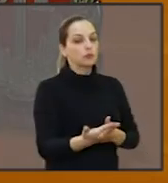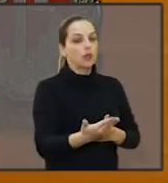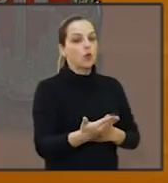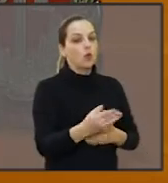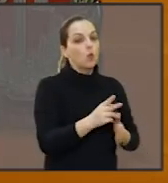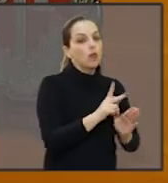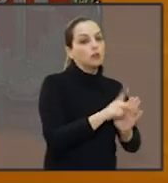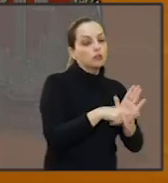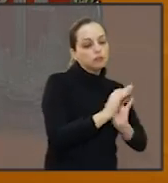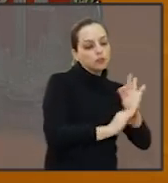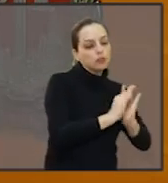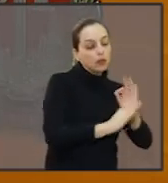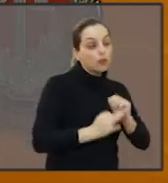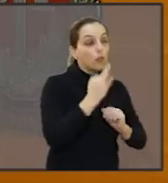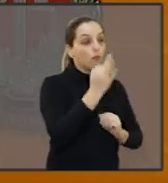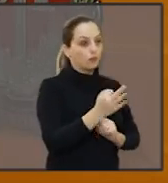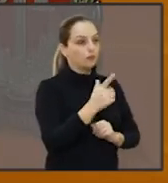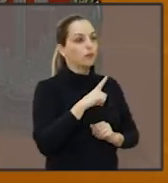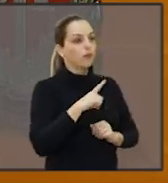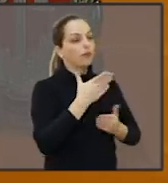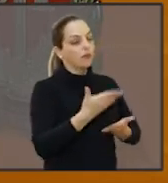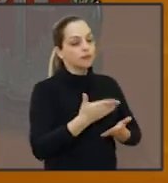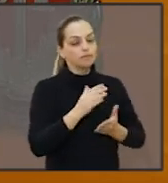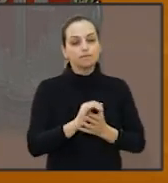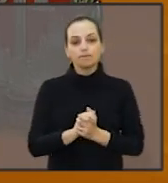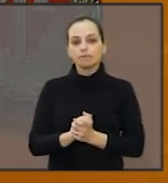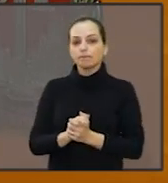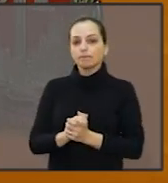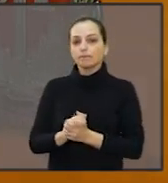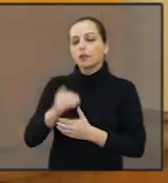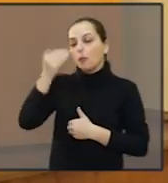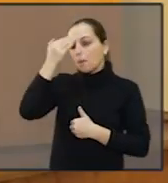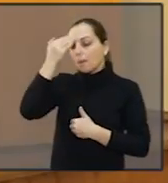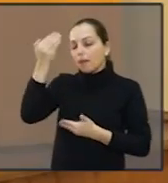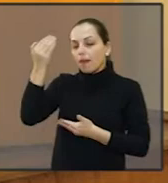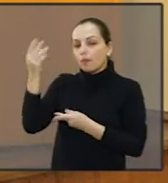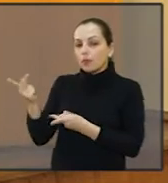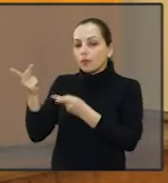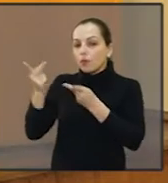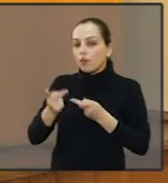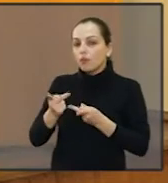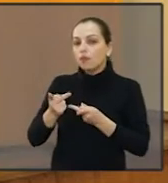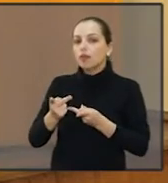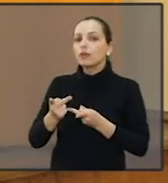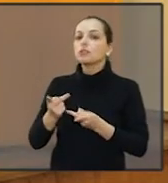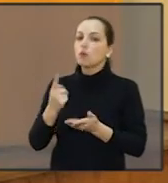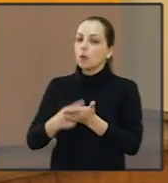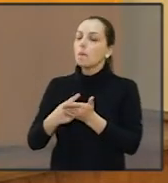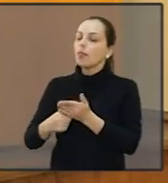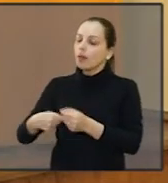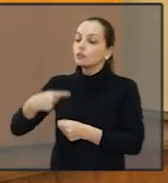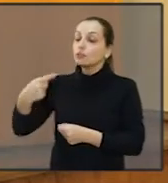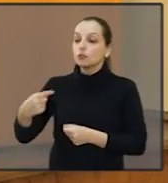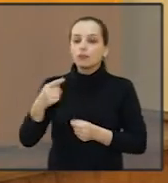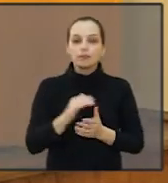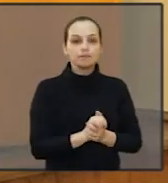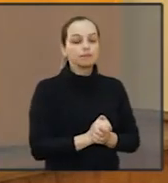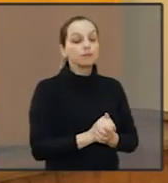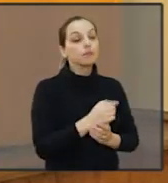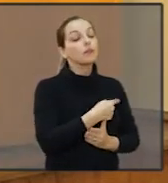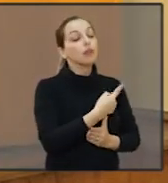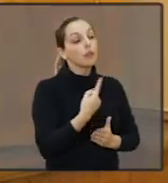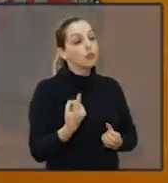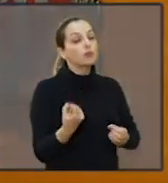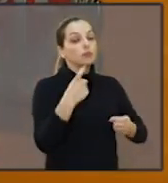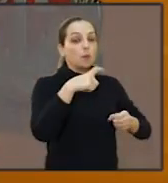trabalho que você faz e dos projetos futuros que você tem, tá bom? Com certeza. Obrigado pela presença, viu? Tá, obrigado pelo convite e espero voltar mais vezes.